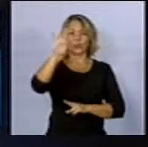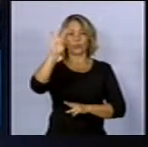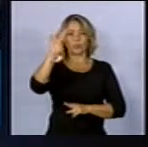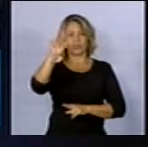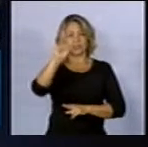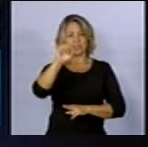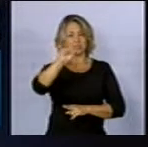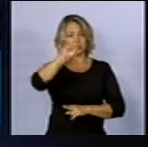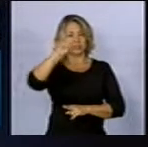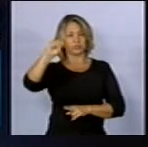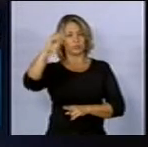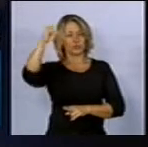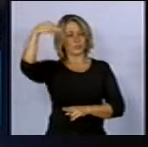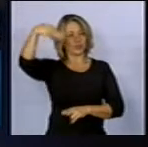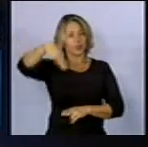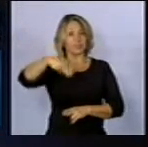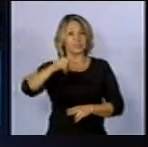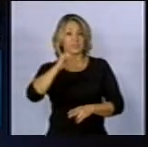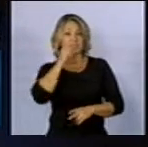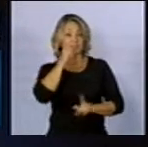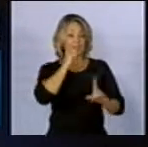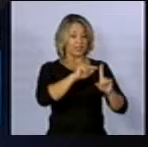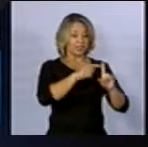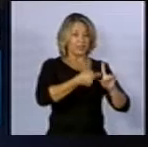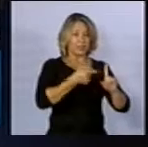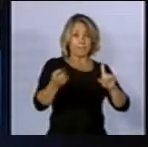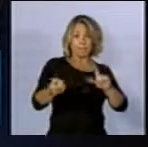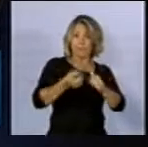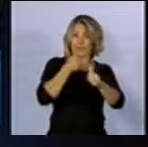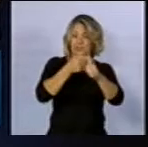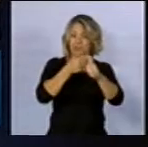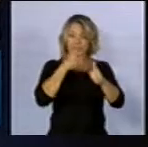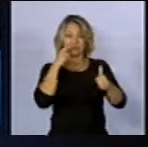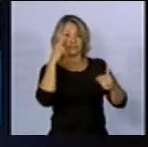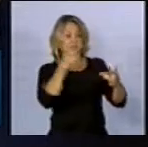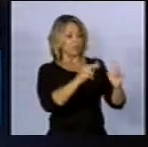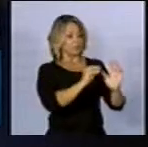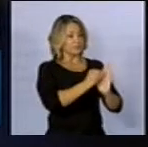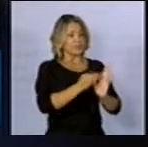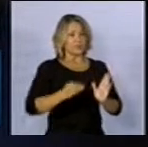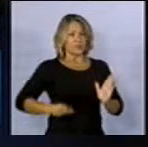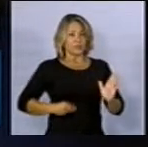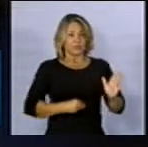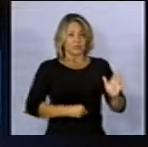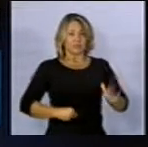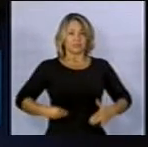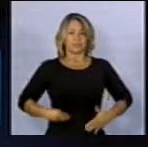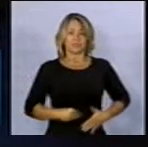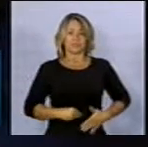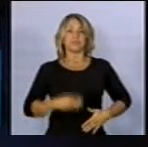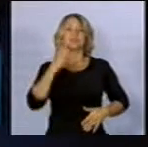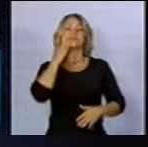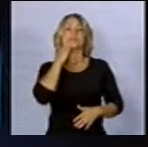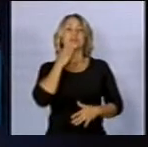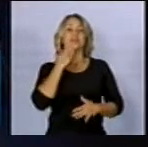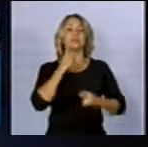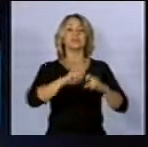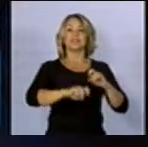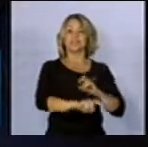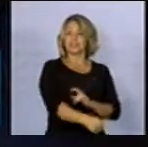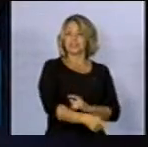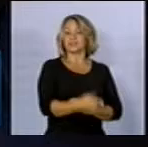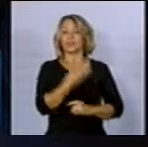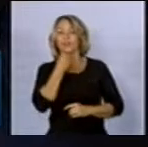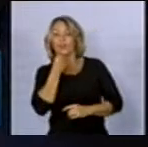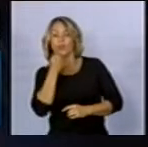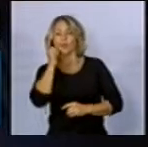né hoje a mulher engravidou a primeira coisa que ela quer fazer já quer fazer o Ultra som para ver o sexo do filho ver como tá